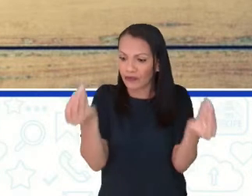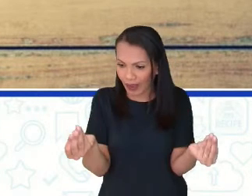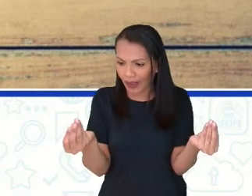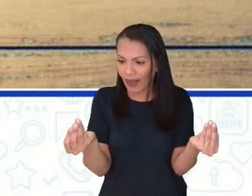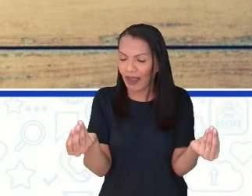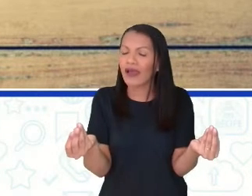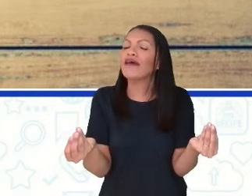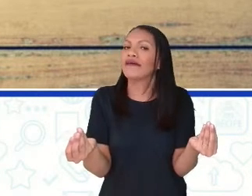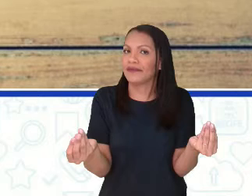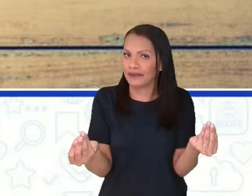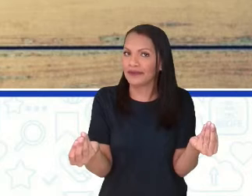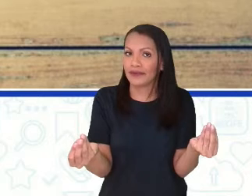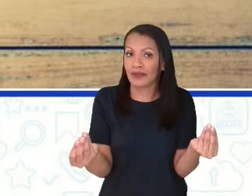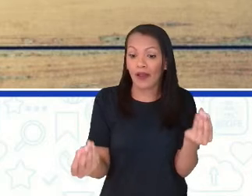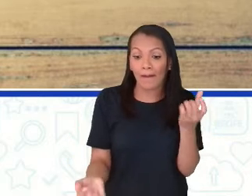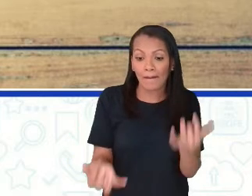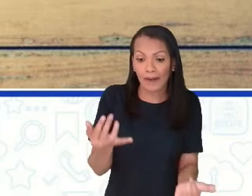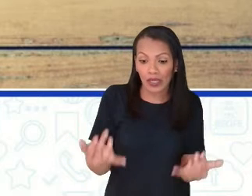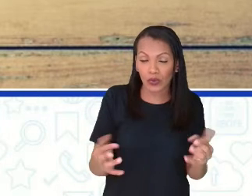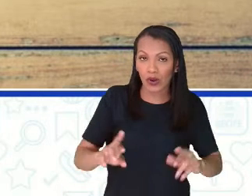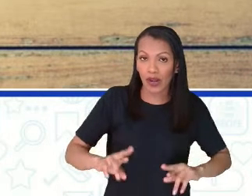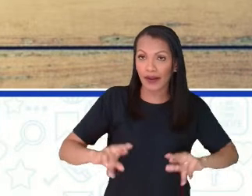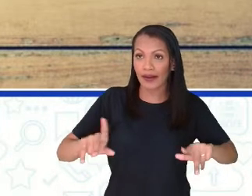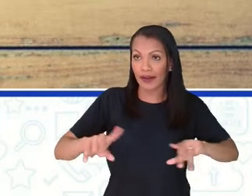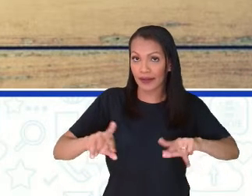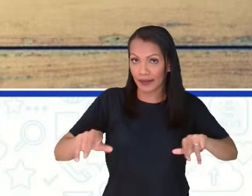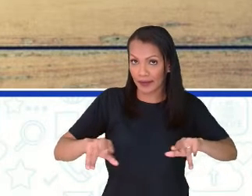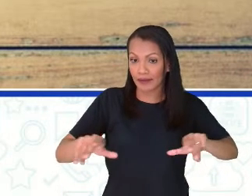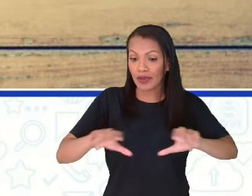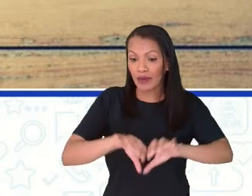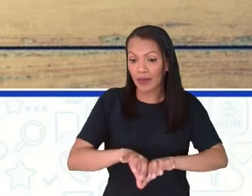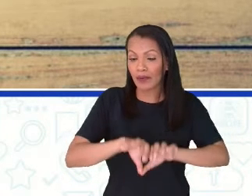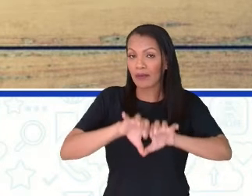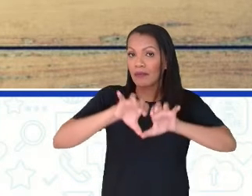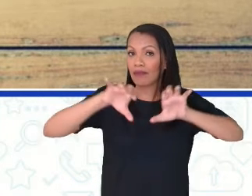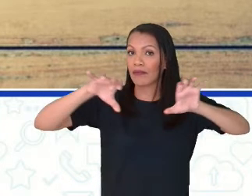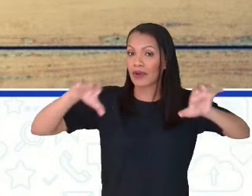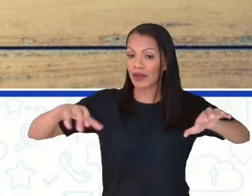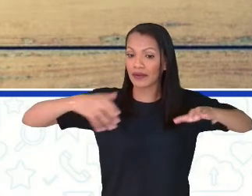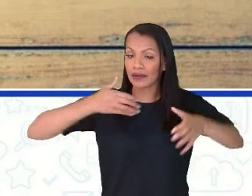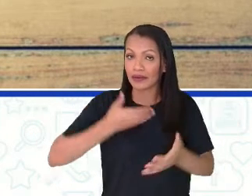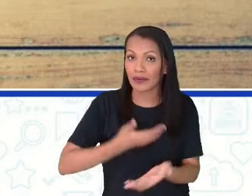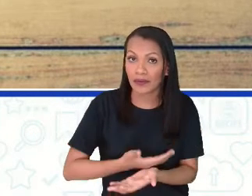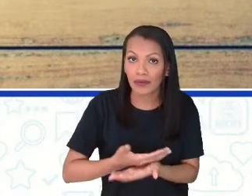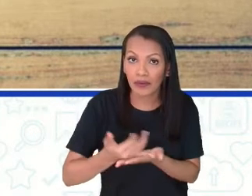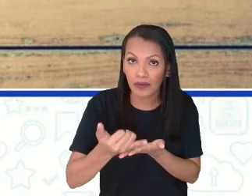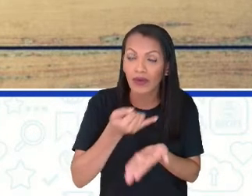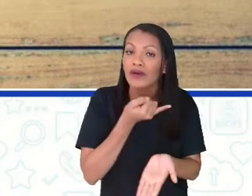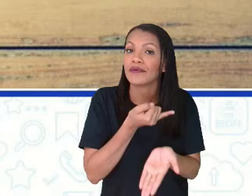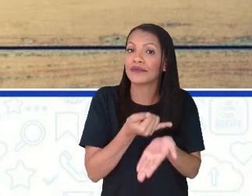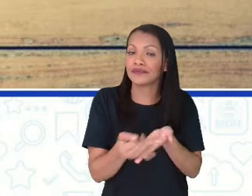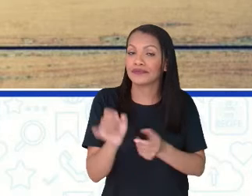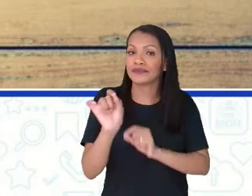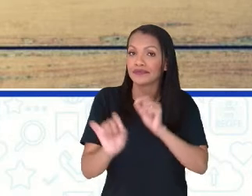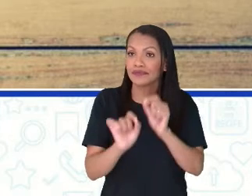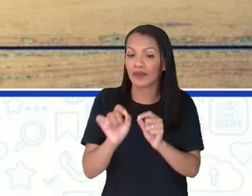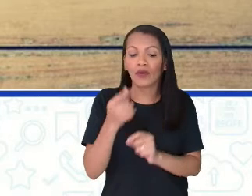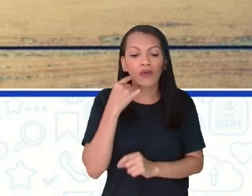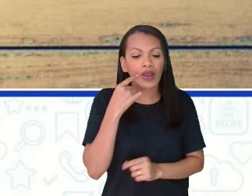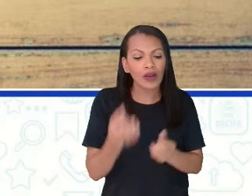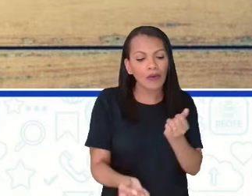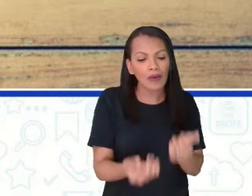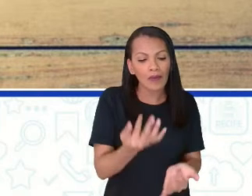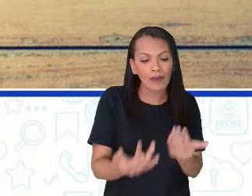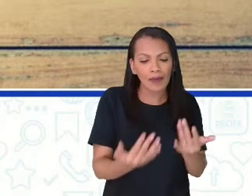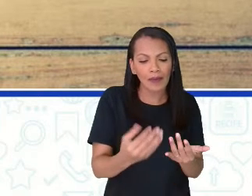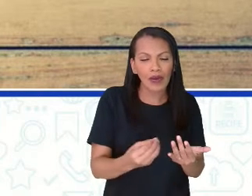a solução é aquecida e separa-se, né, inicialmente o líquido que ferve primeiro.